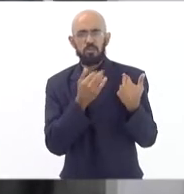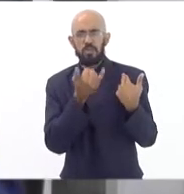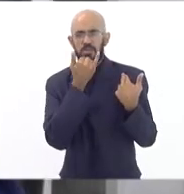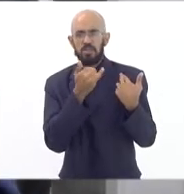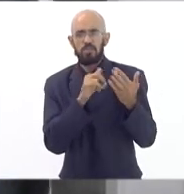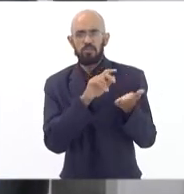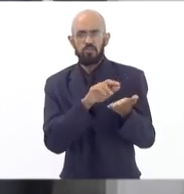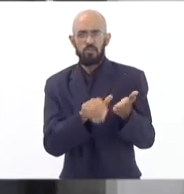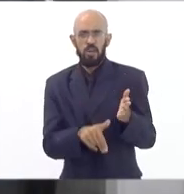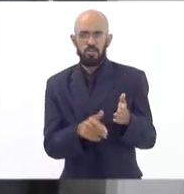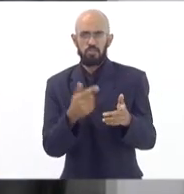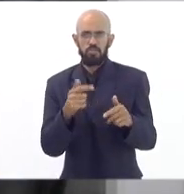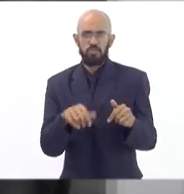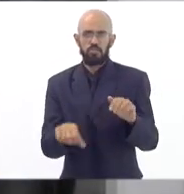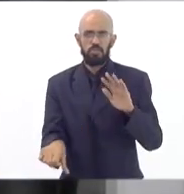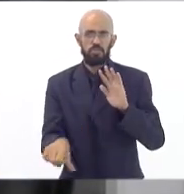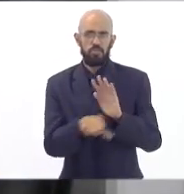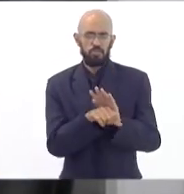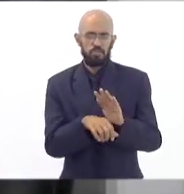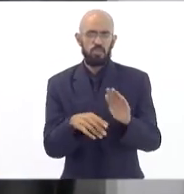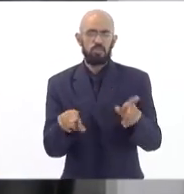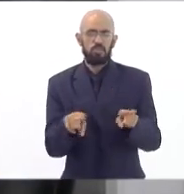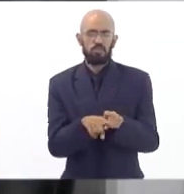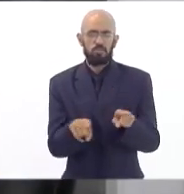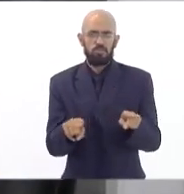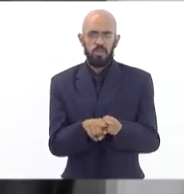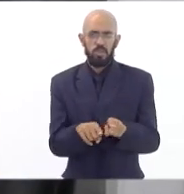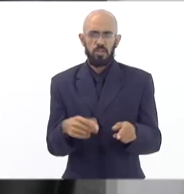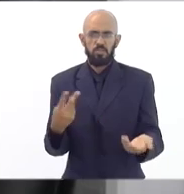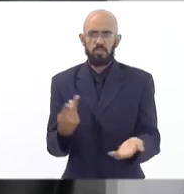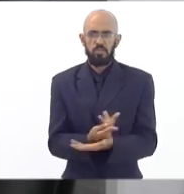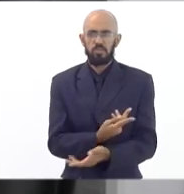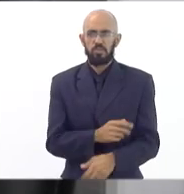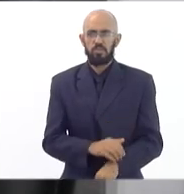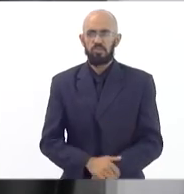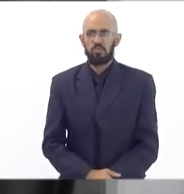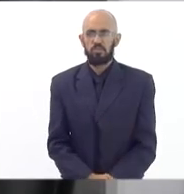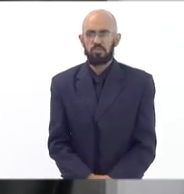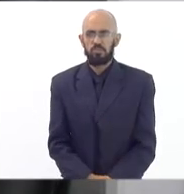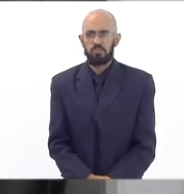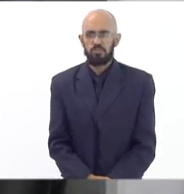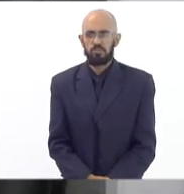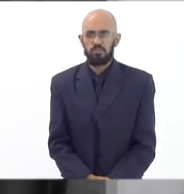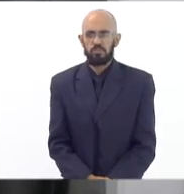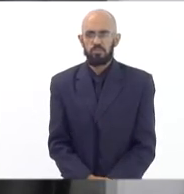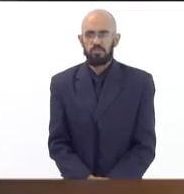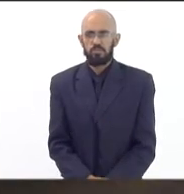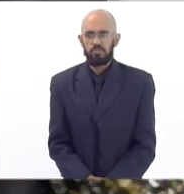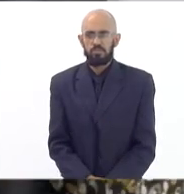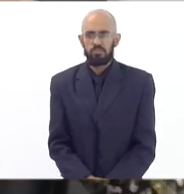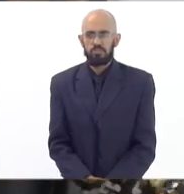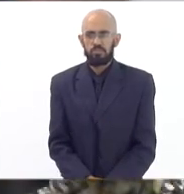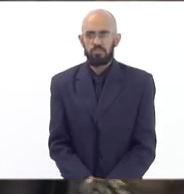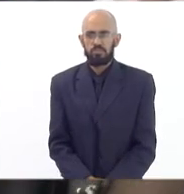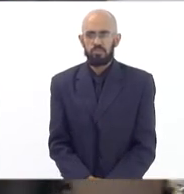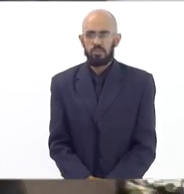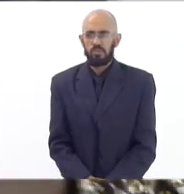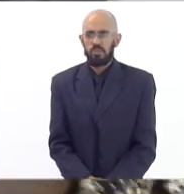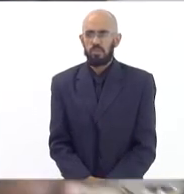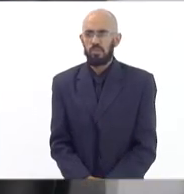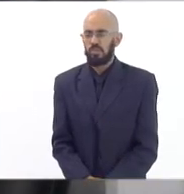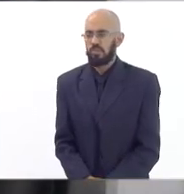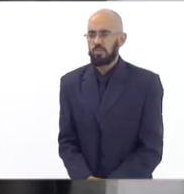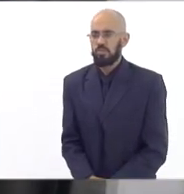até de forma criminosa que tem acontecido é ao longo da ação da havia